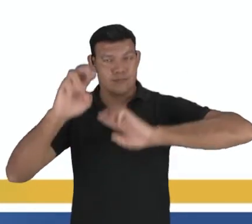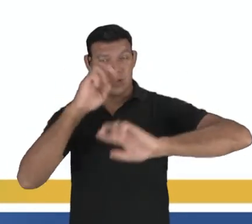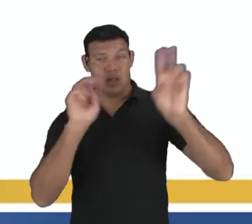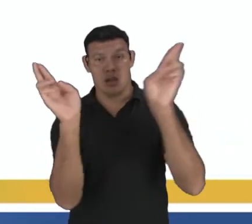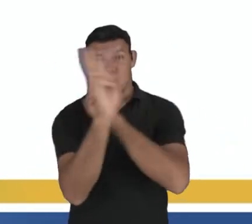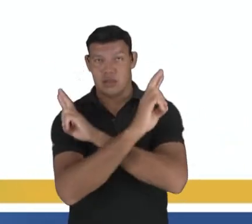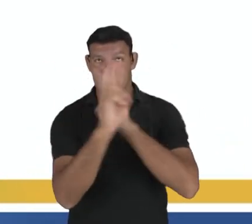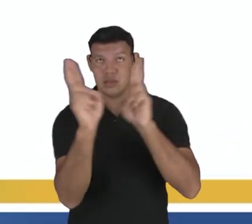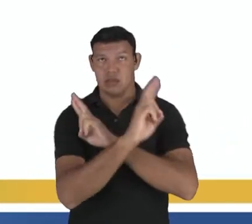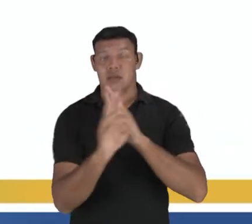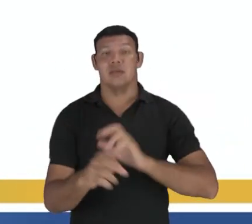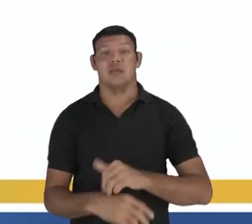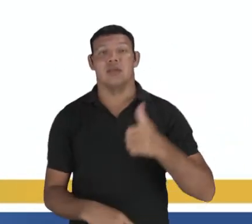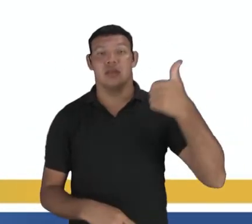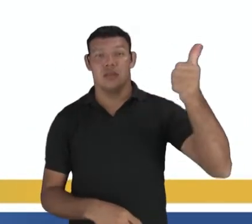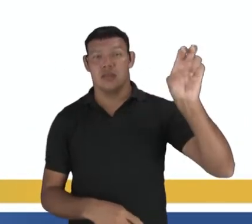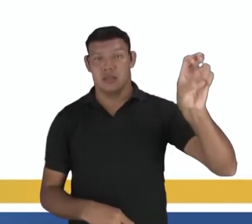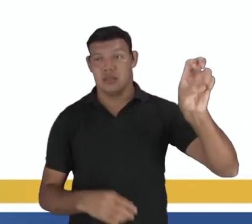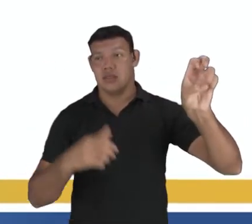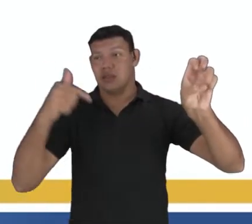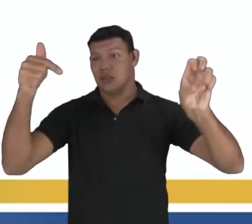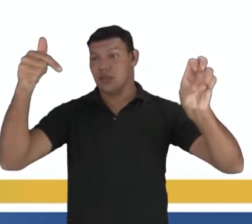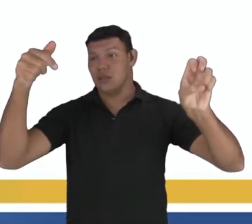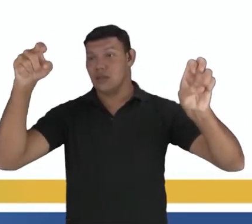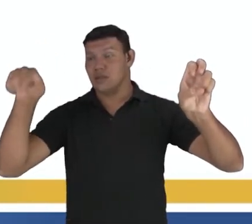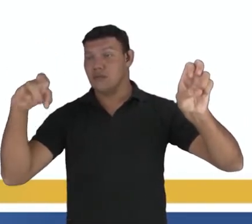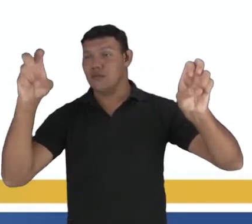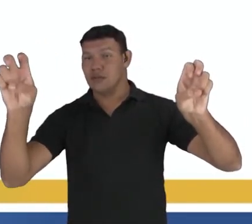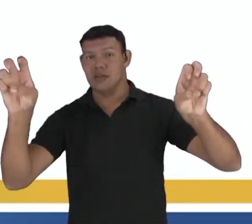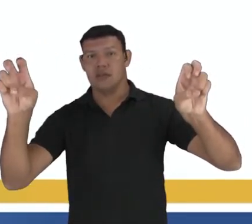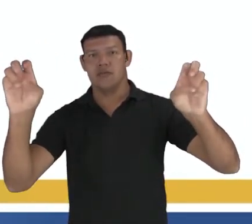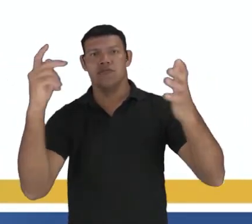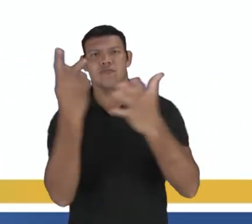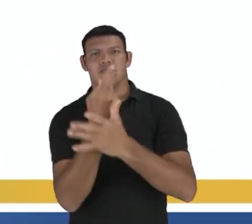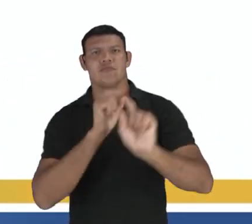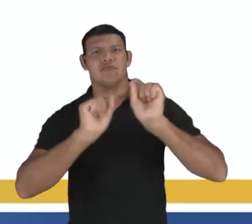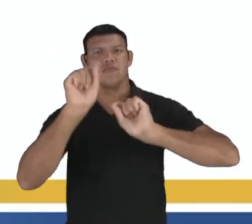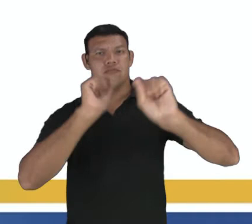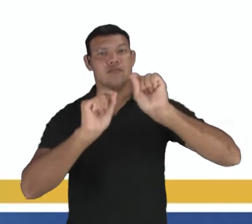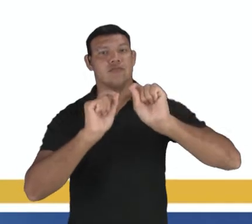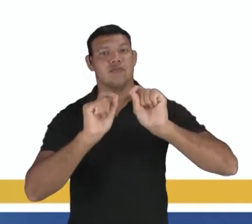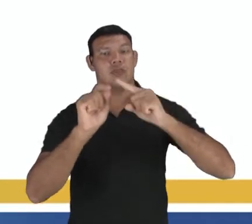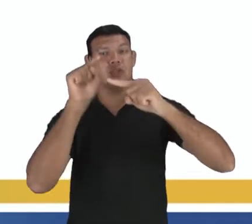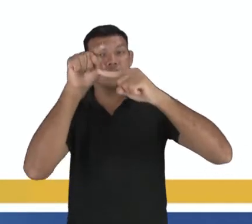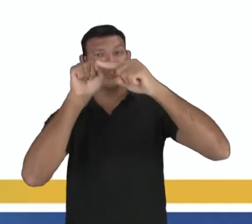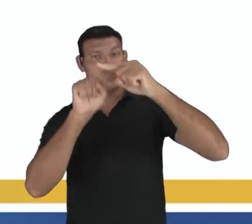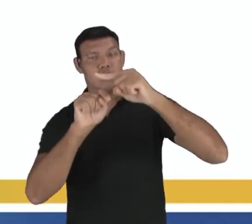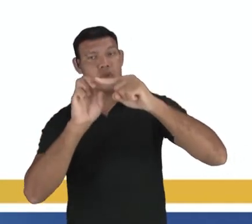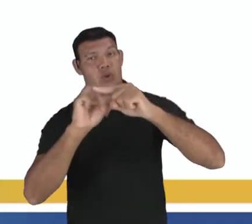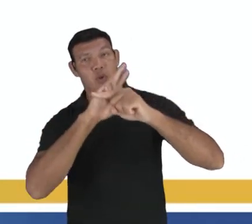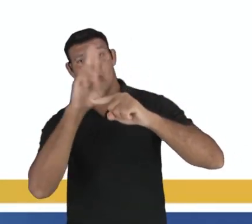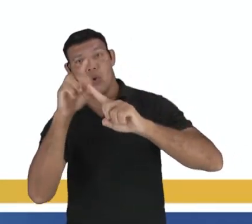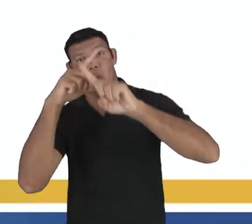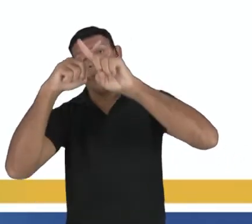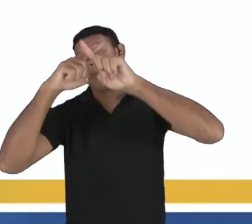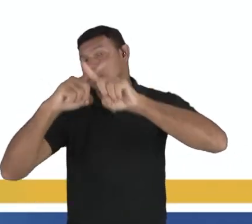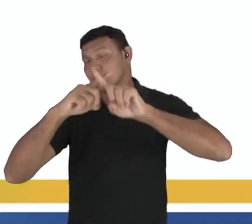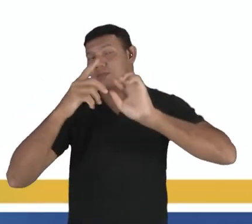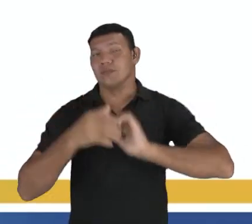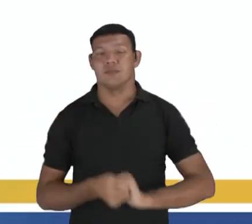relação que há entre o 15 e o 7,5. O que vocês acham que aconteceu? Nós dividimos ou multiplicamos essa